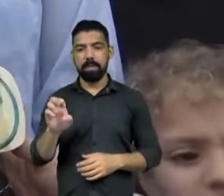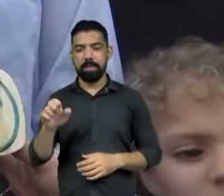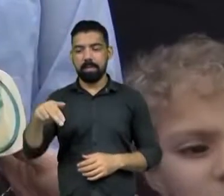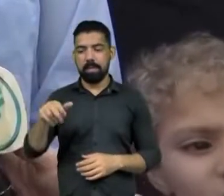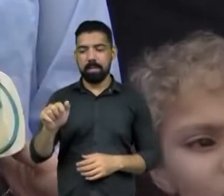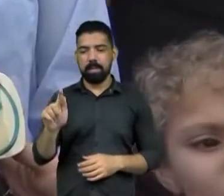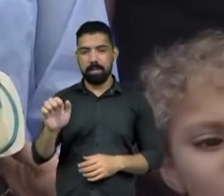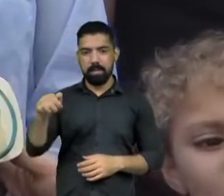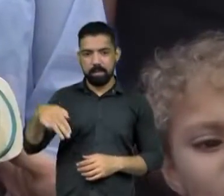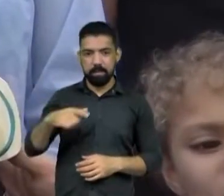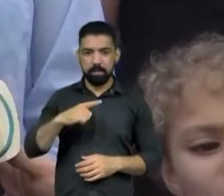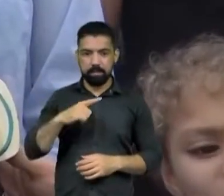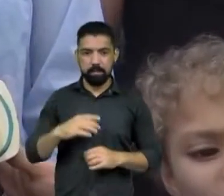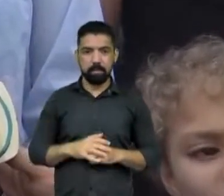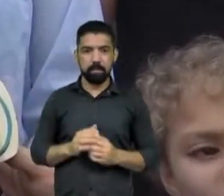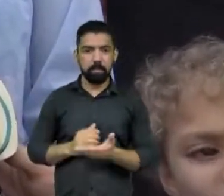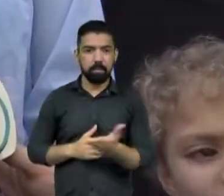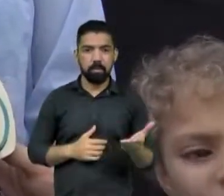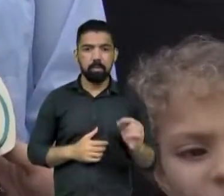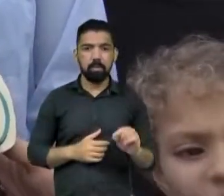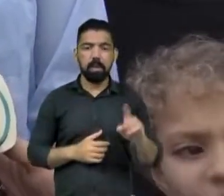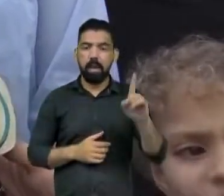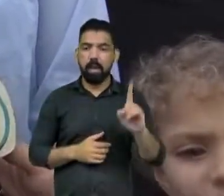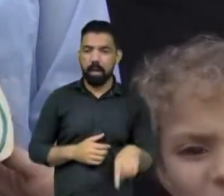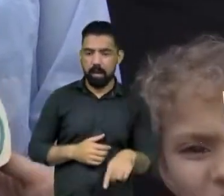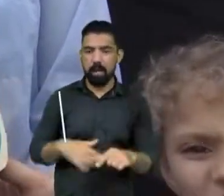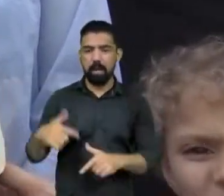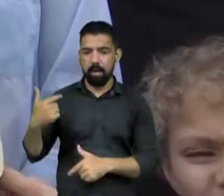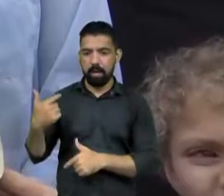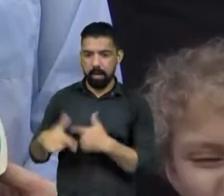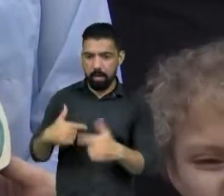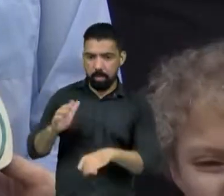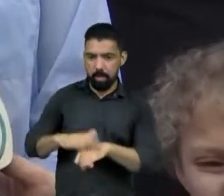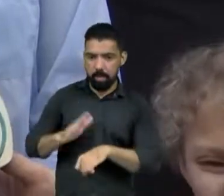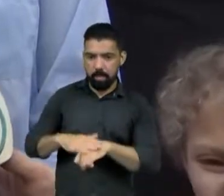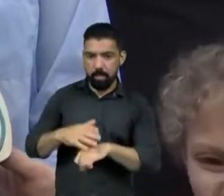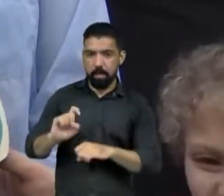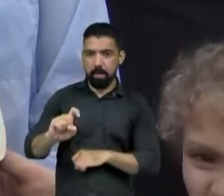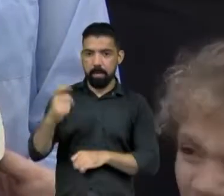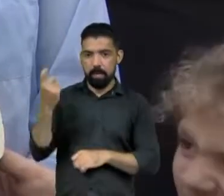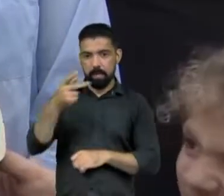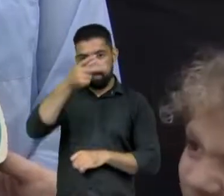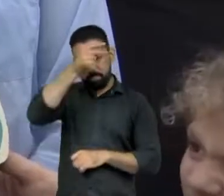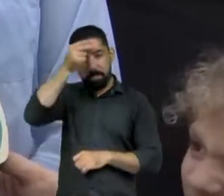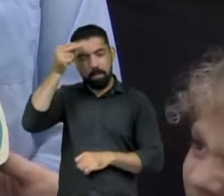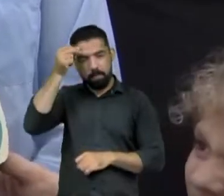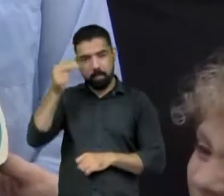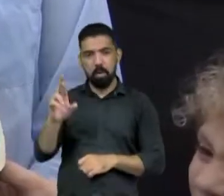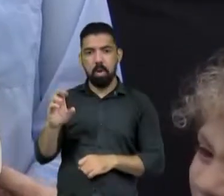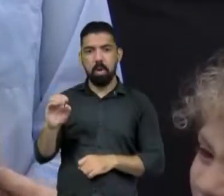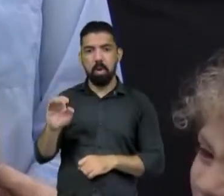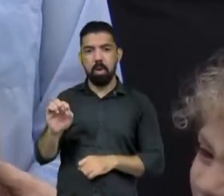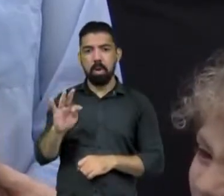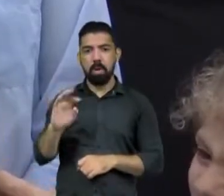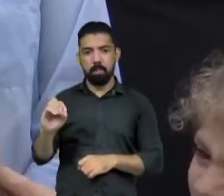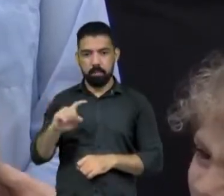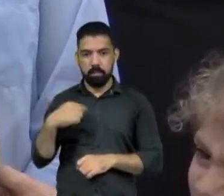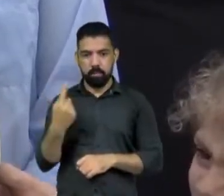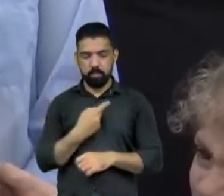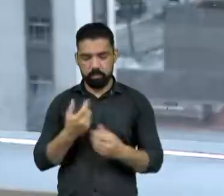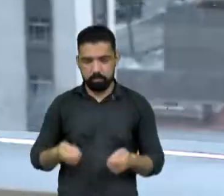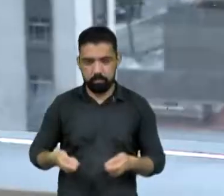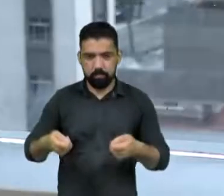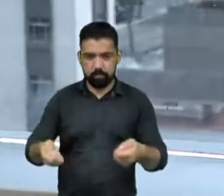Isso tudo é trabalho iniciado da gestão do ex-prefeito Roberto Cláudio e que nós entregamos para a comunidade com muita